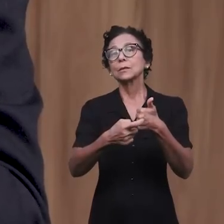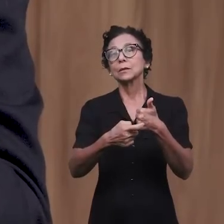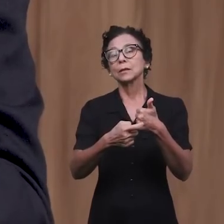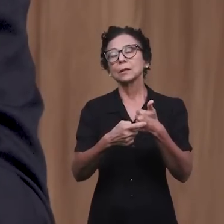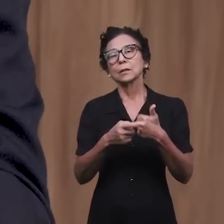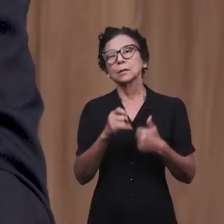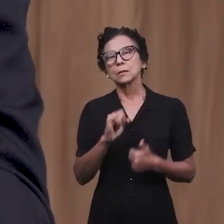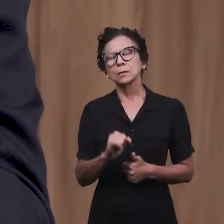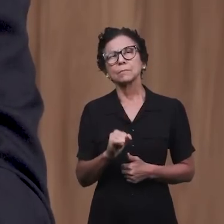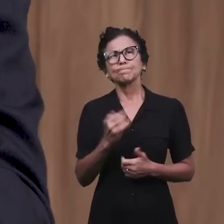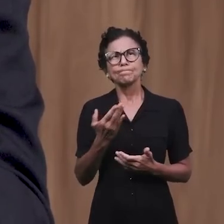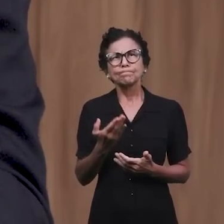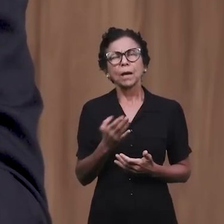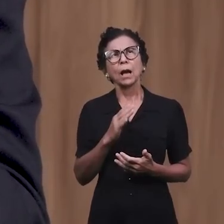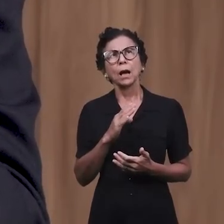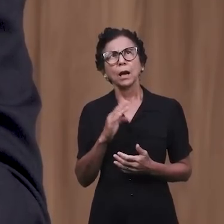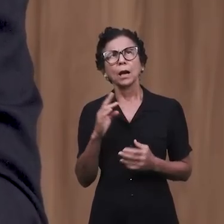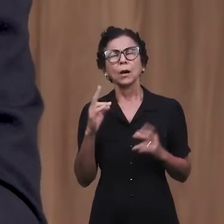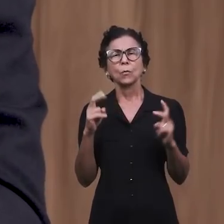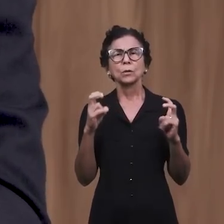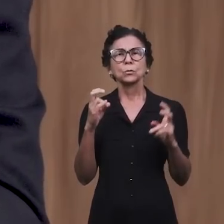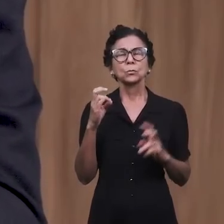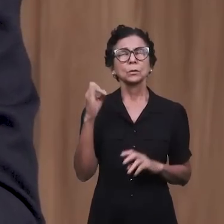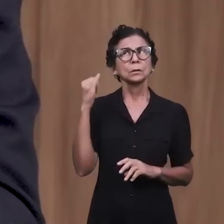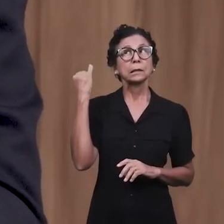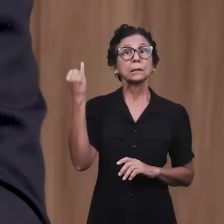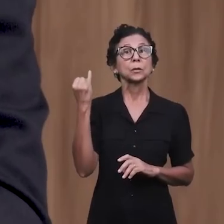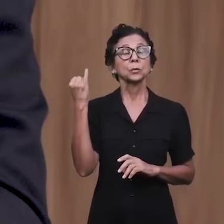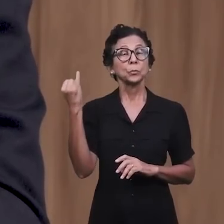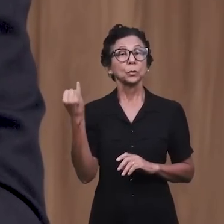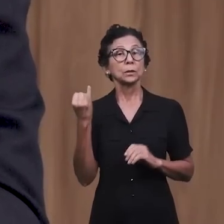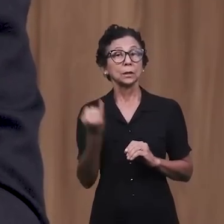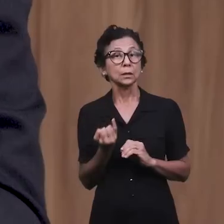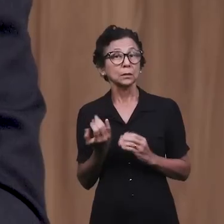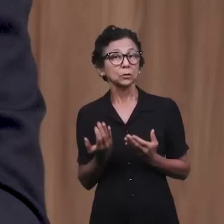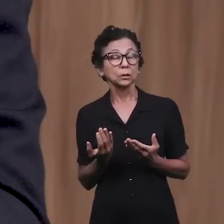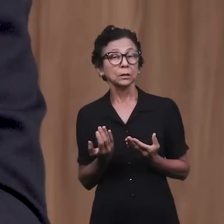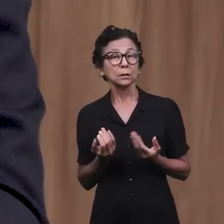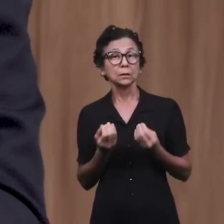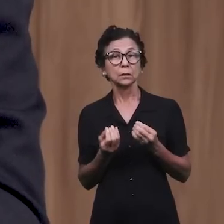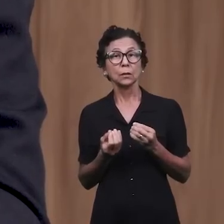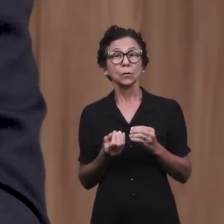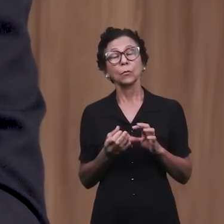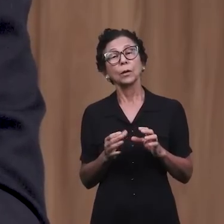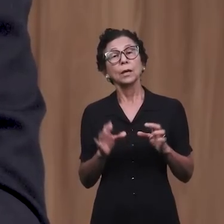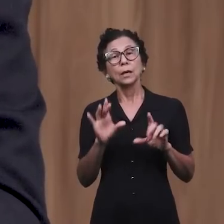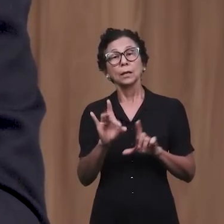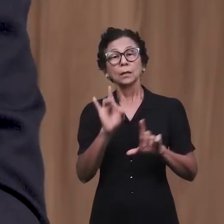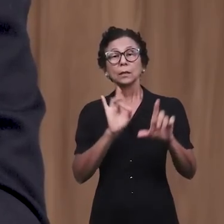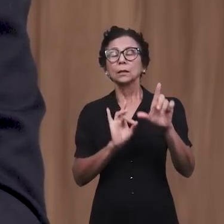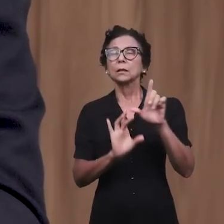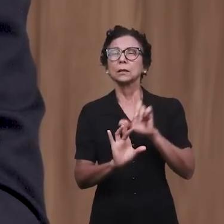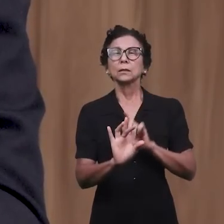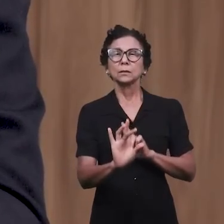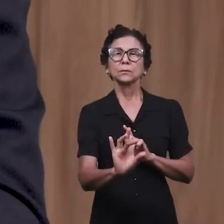assunto é um assunto importante para alguém, compartilhe com esse alguém, ou seja, envie, né,